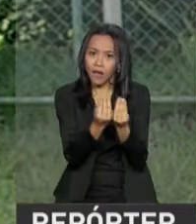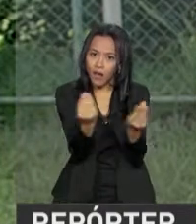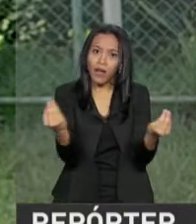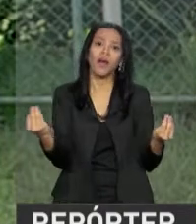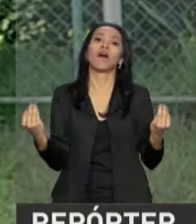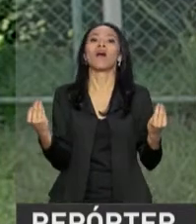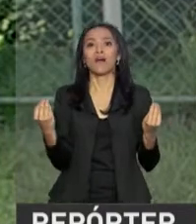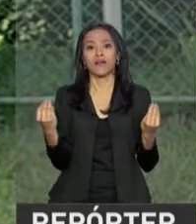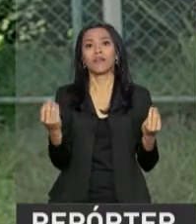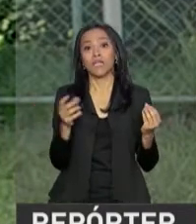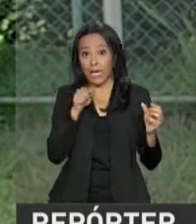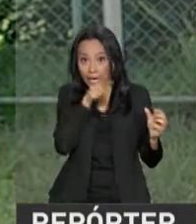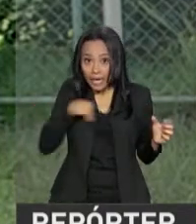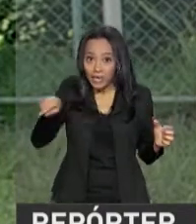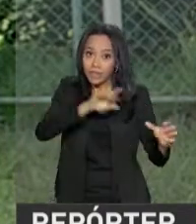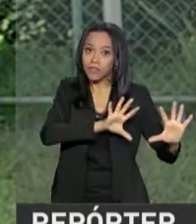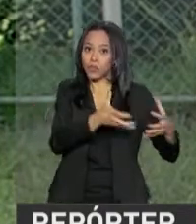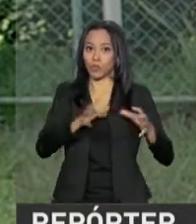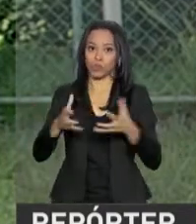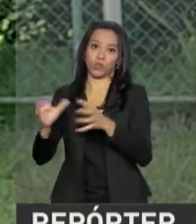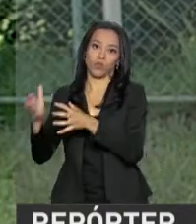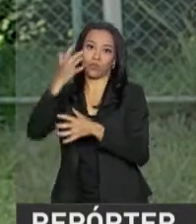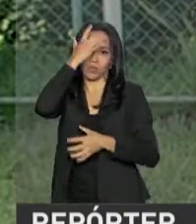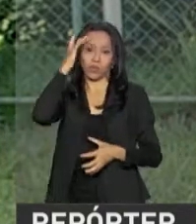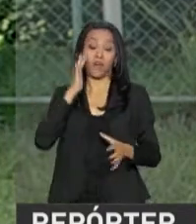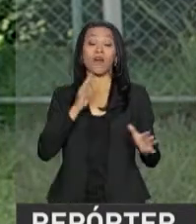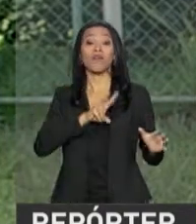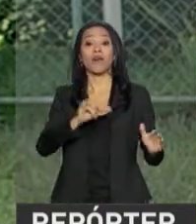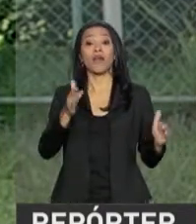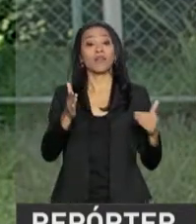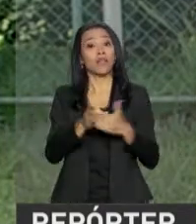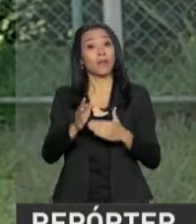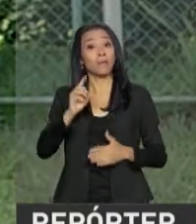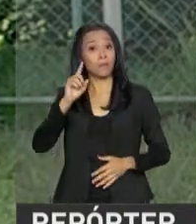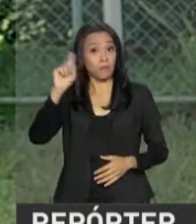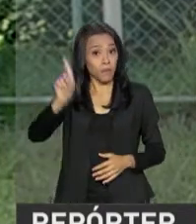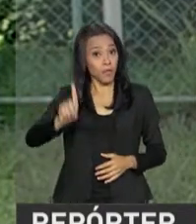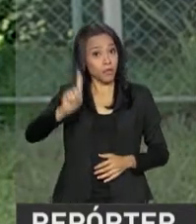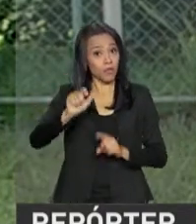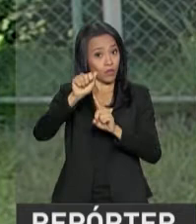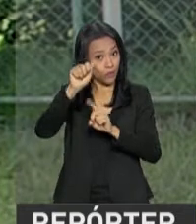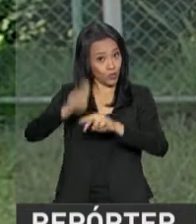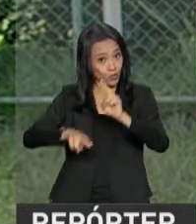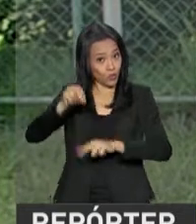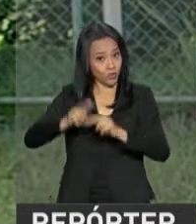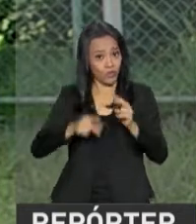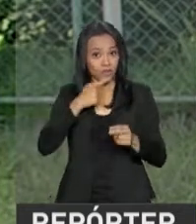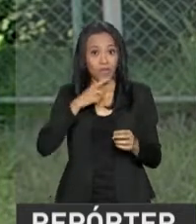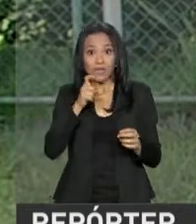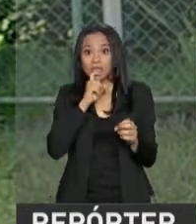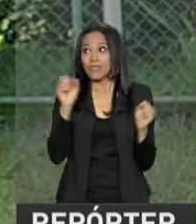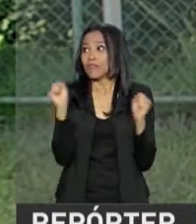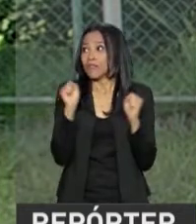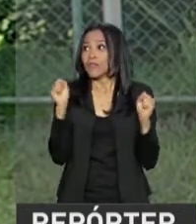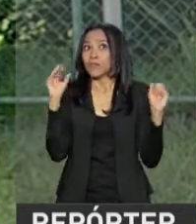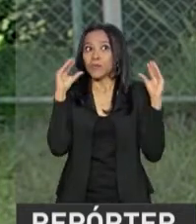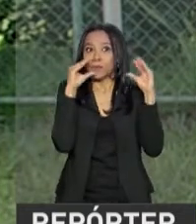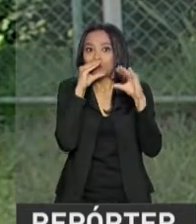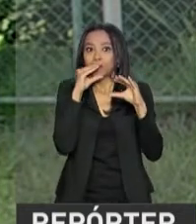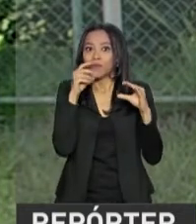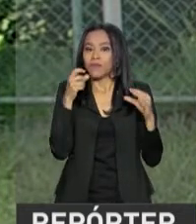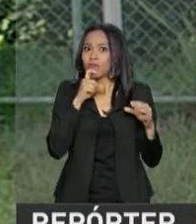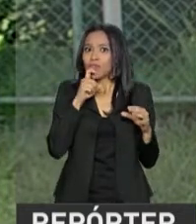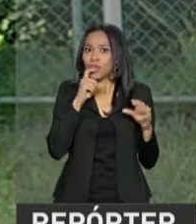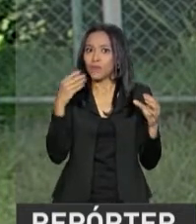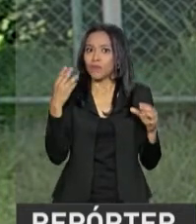A campanha de vacinação contra a gripe vai até o dia 1º de junho. E olha, Thaisa, está começando a ficar frio, o inverno está chegando, então é melhor